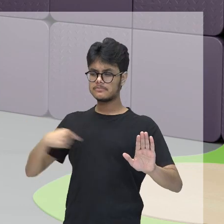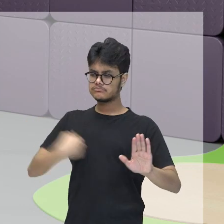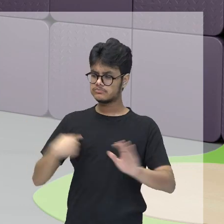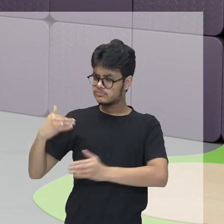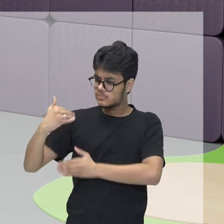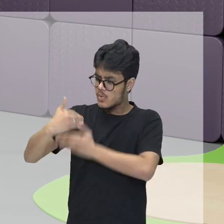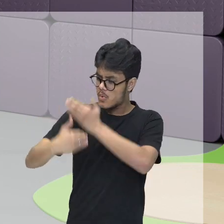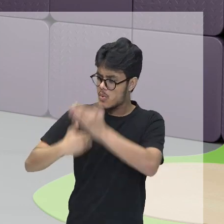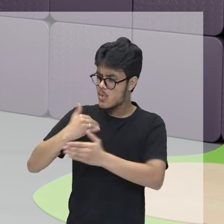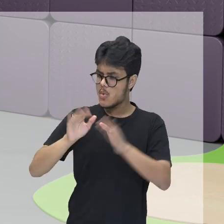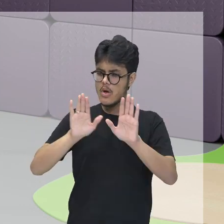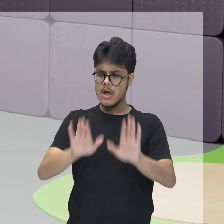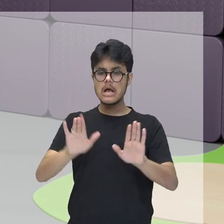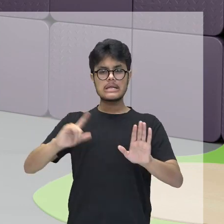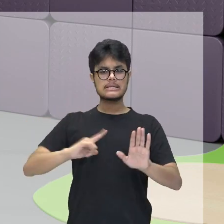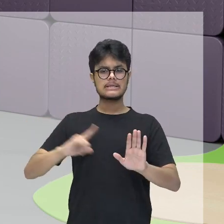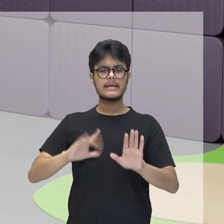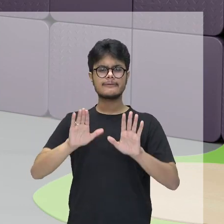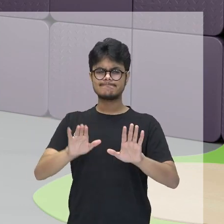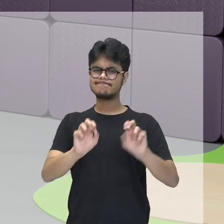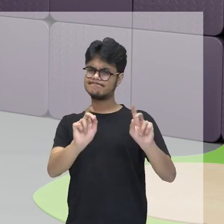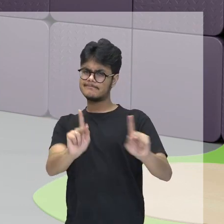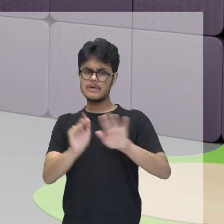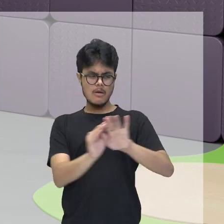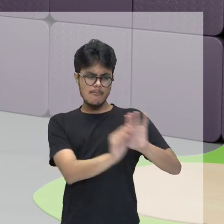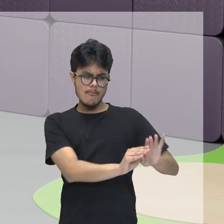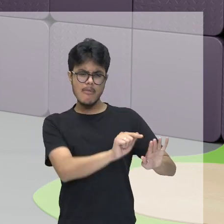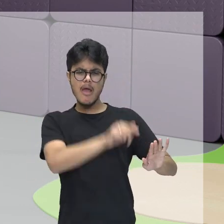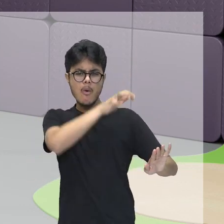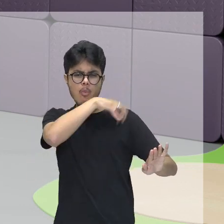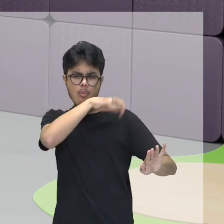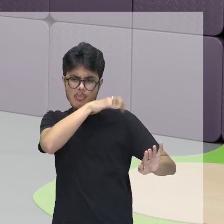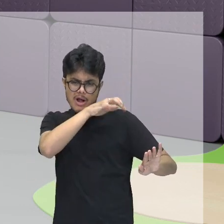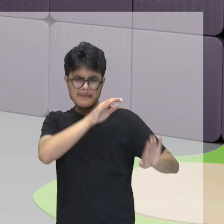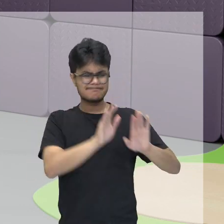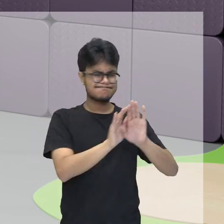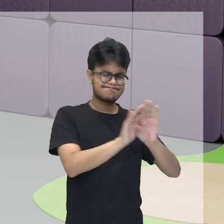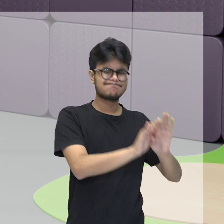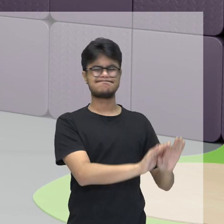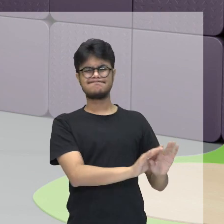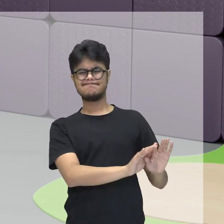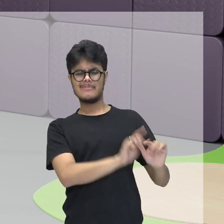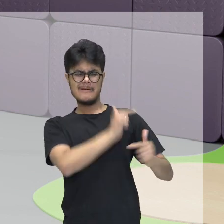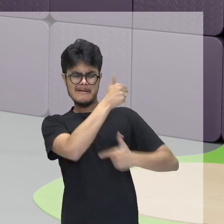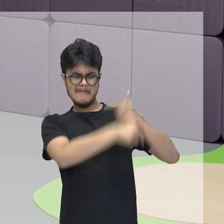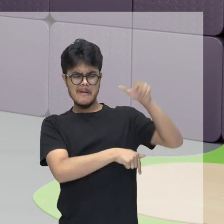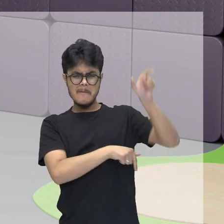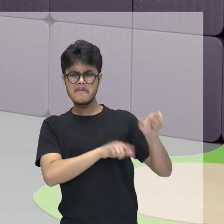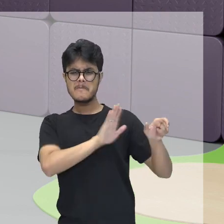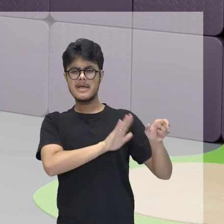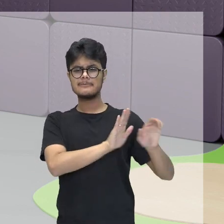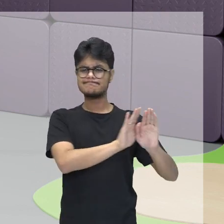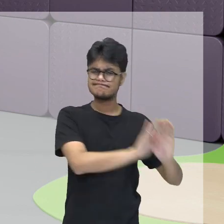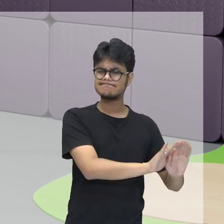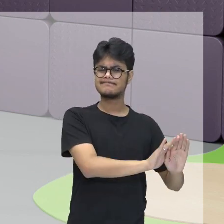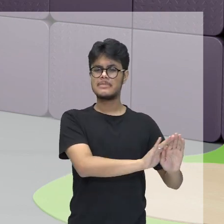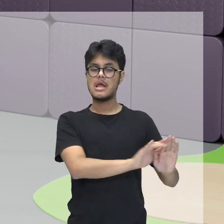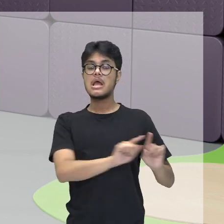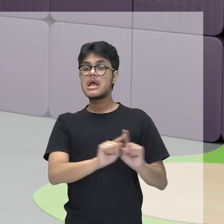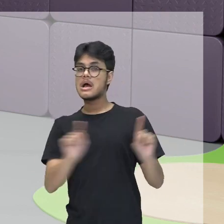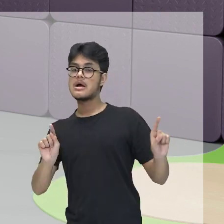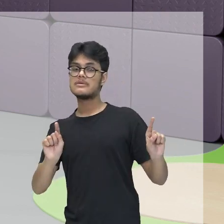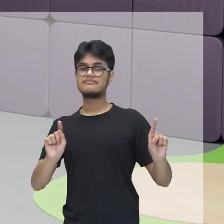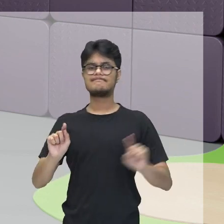processos de substituição também de uso dos recursos naturais, né,